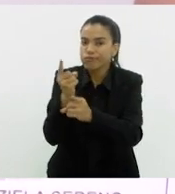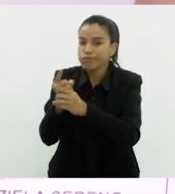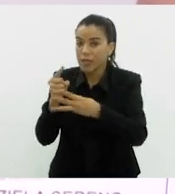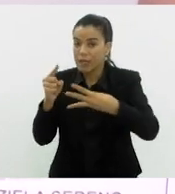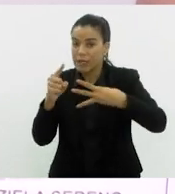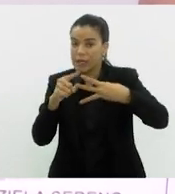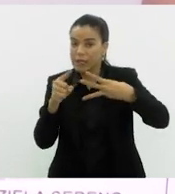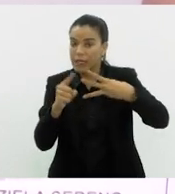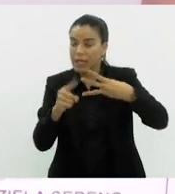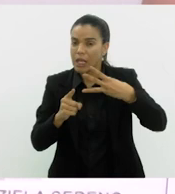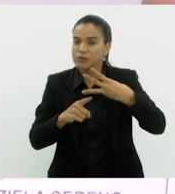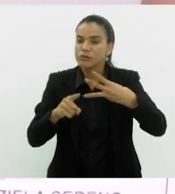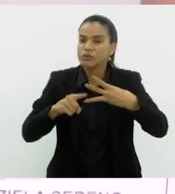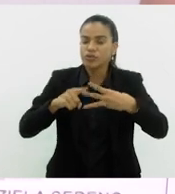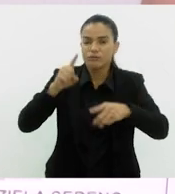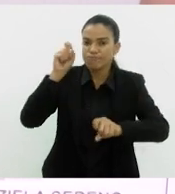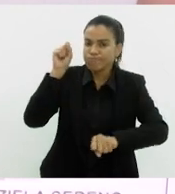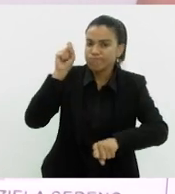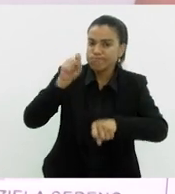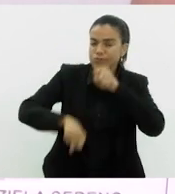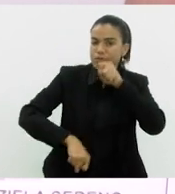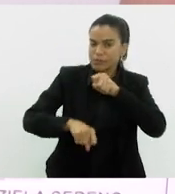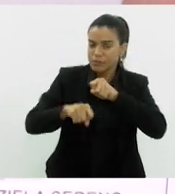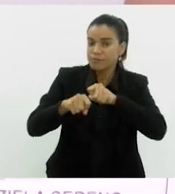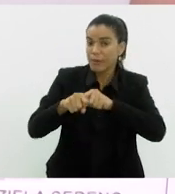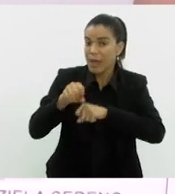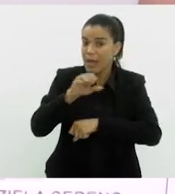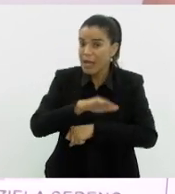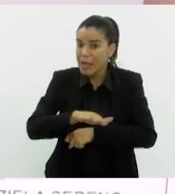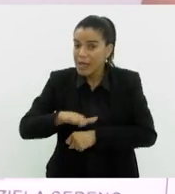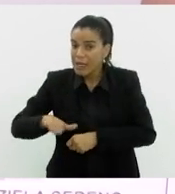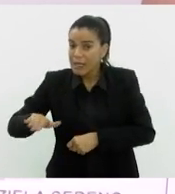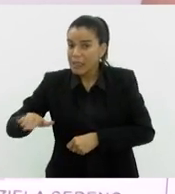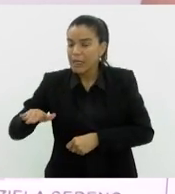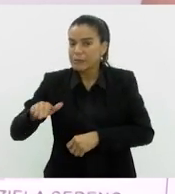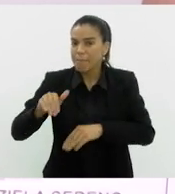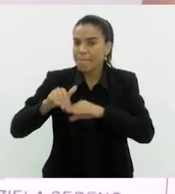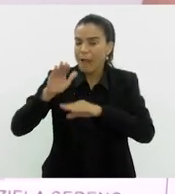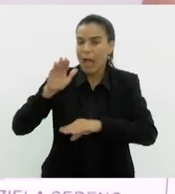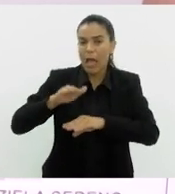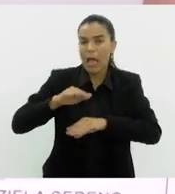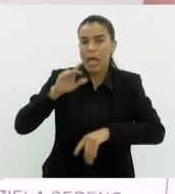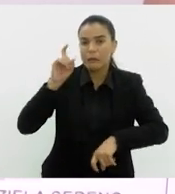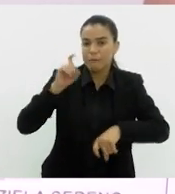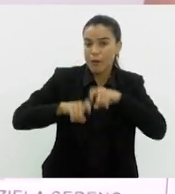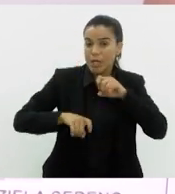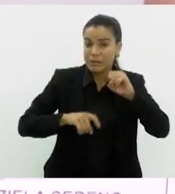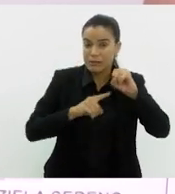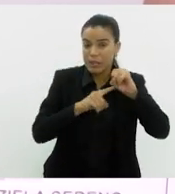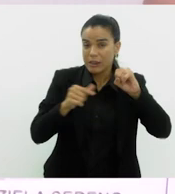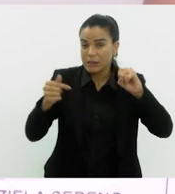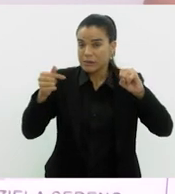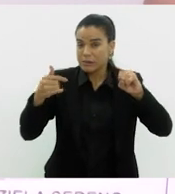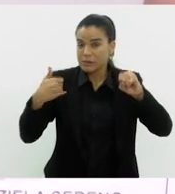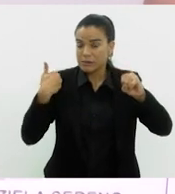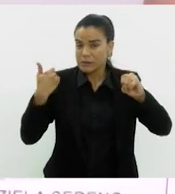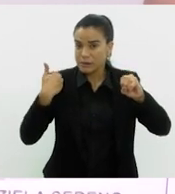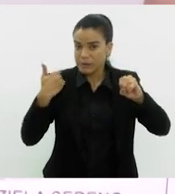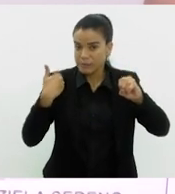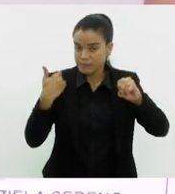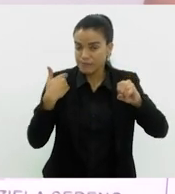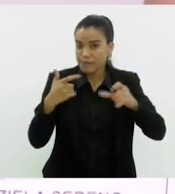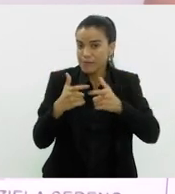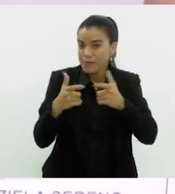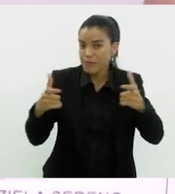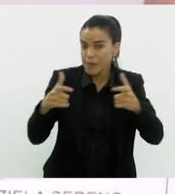casos de abuso, né? A gente sabe que as nossas crianças são maiores abusadas de 0 a 7 anos, e o público que a gente